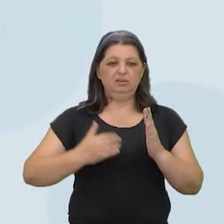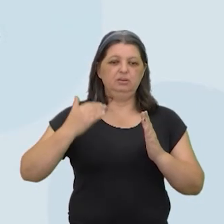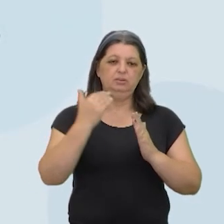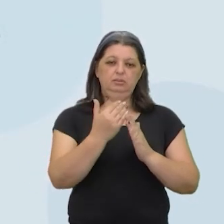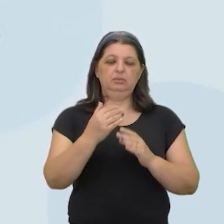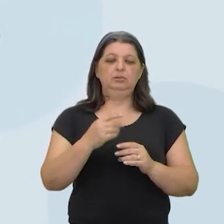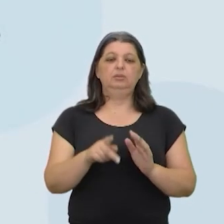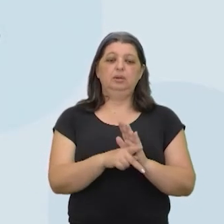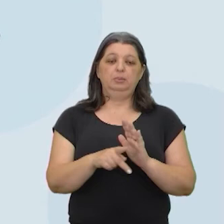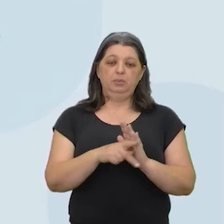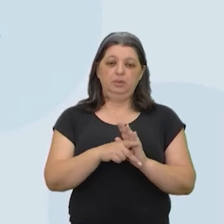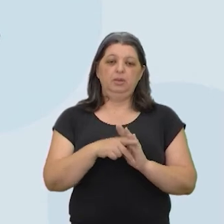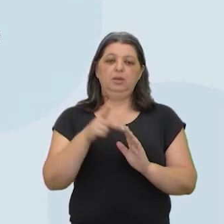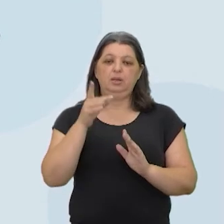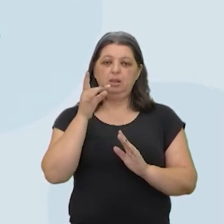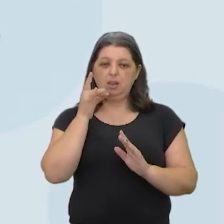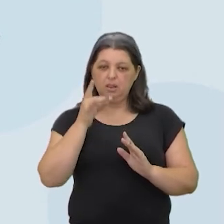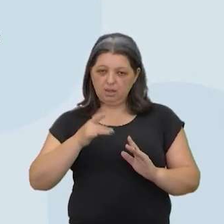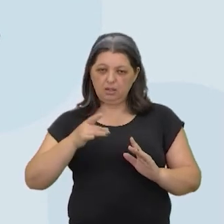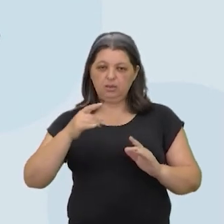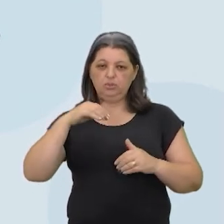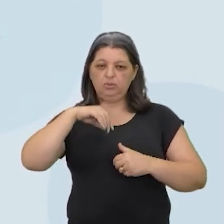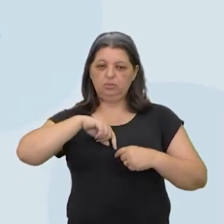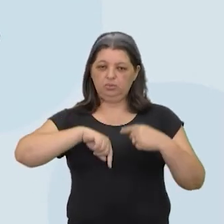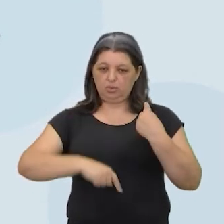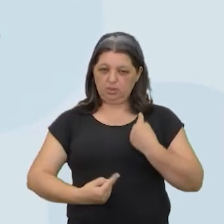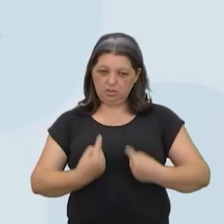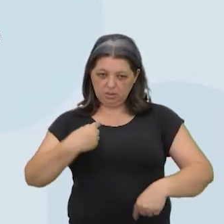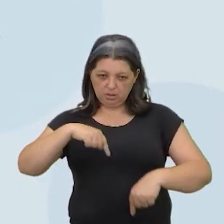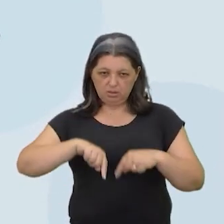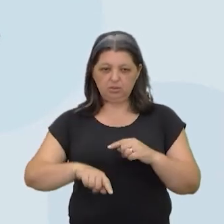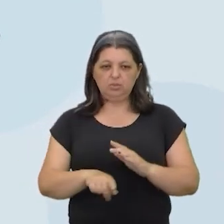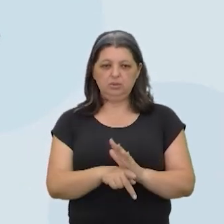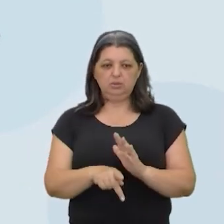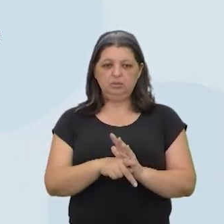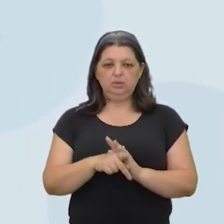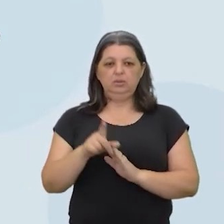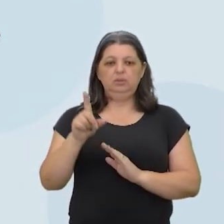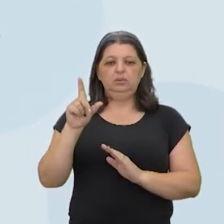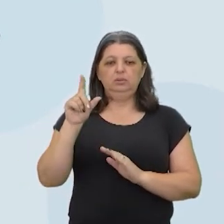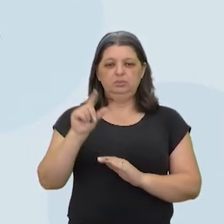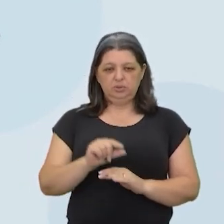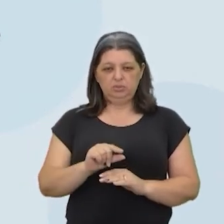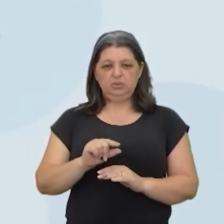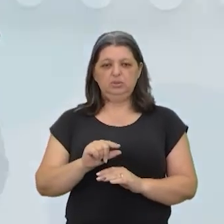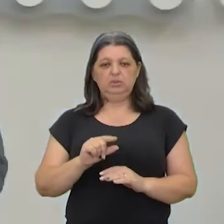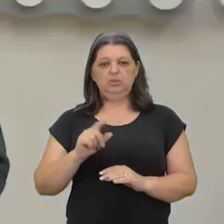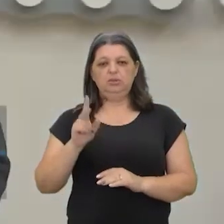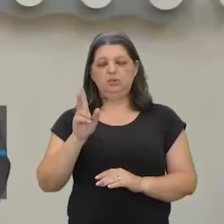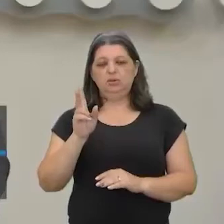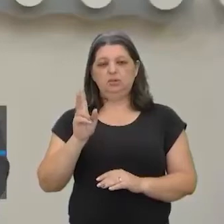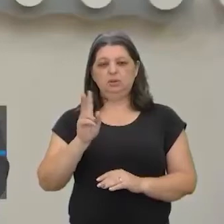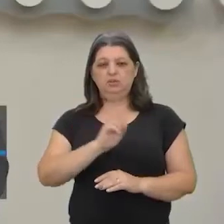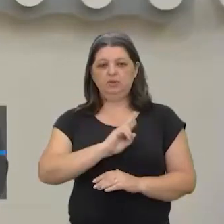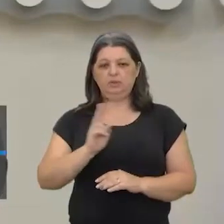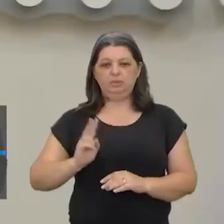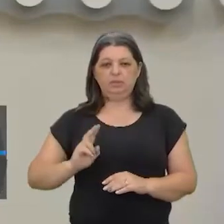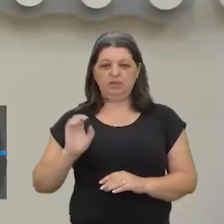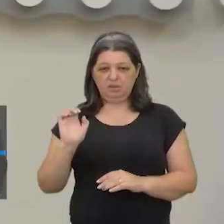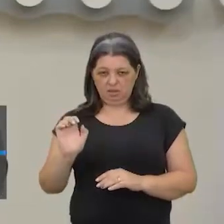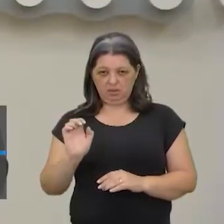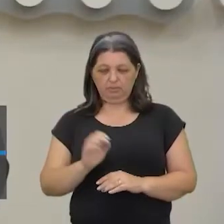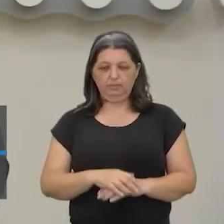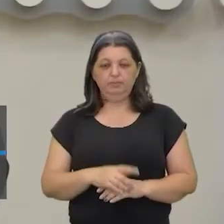de líquidos no organismo, destruição da vitamina E e diminuição da produção de iodo no organismo. Esse último,